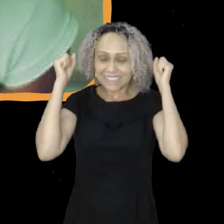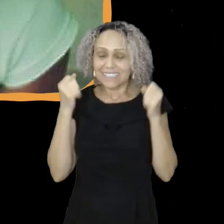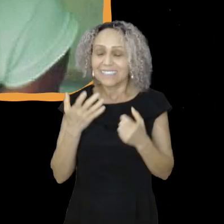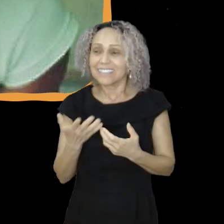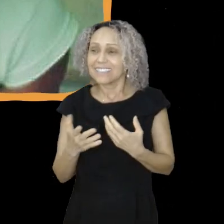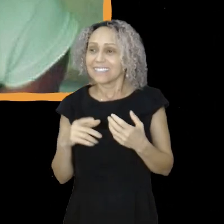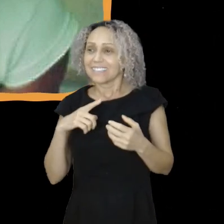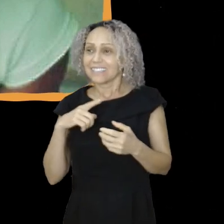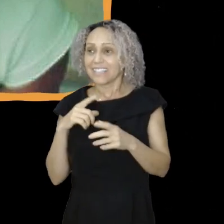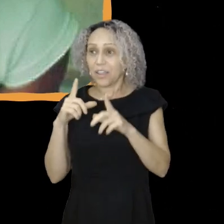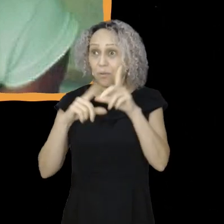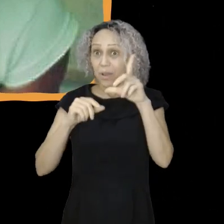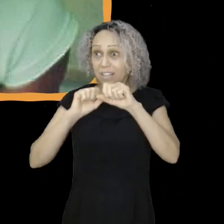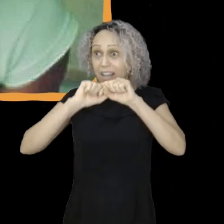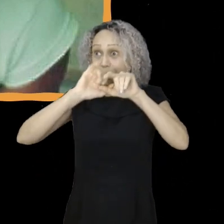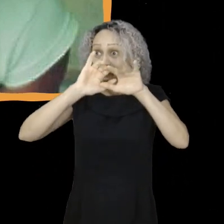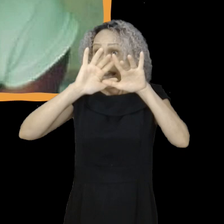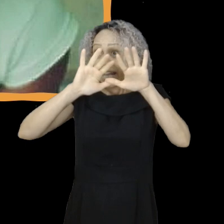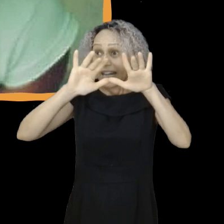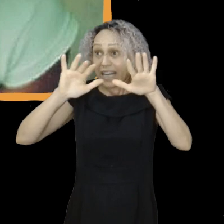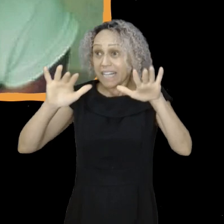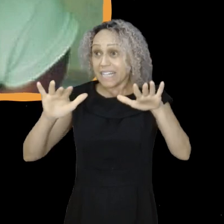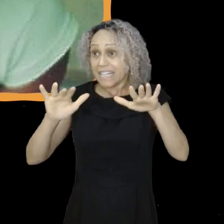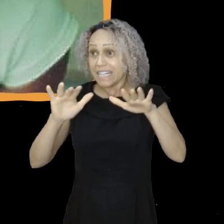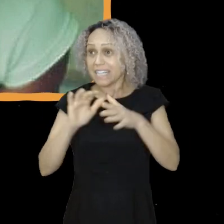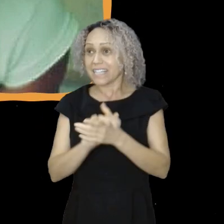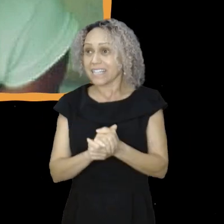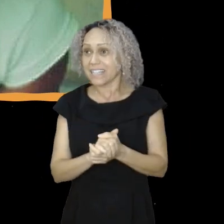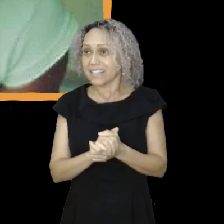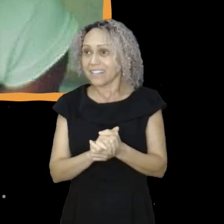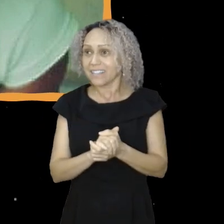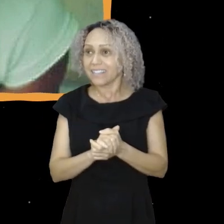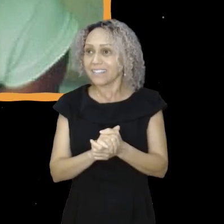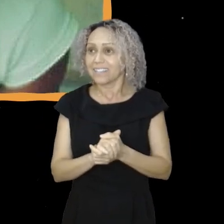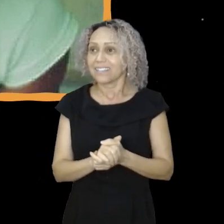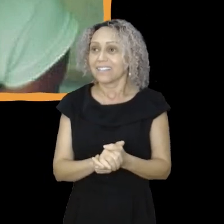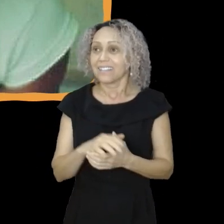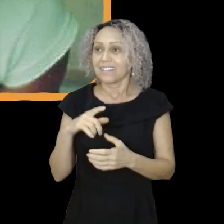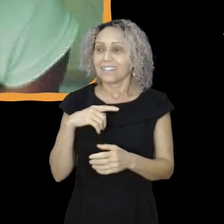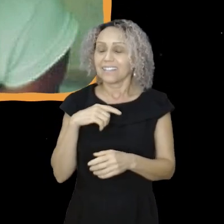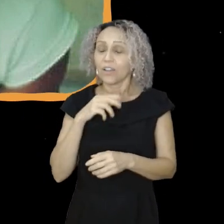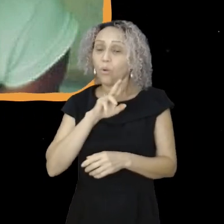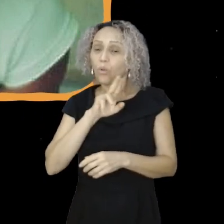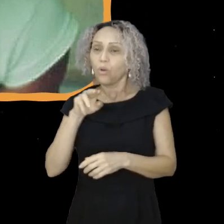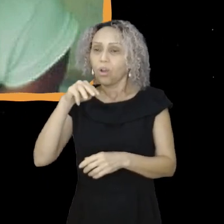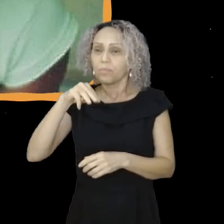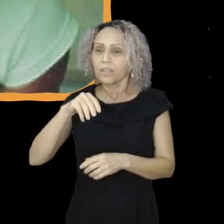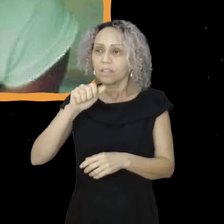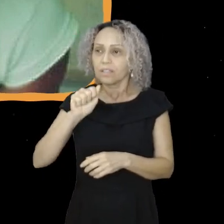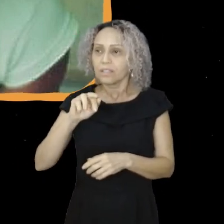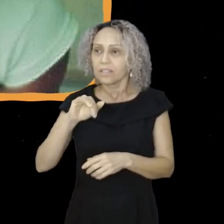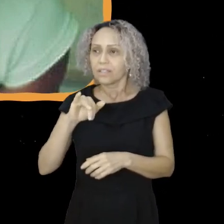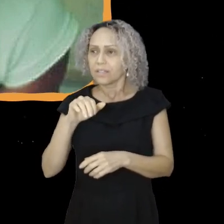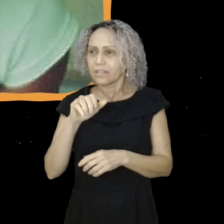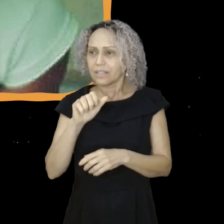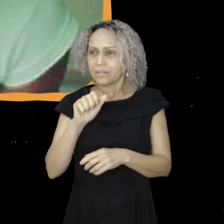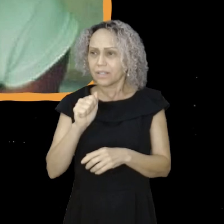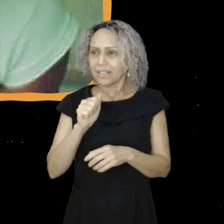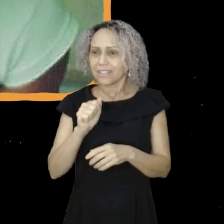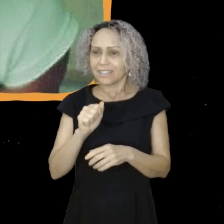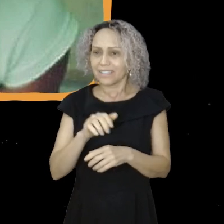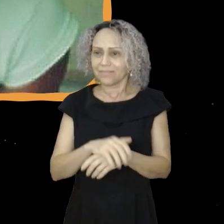bem grande. Foi numa carreata, tem várias fotos desse dia. Tava eu e meu irmão mais velho, todos bem. Meu irmão tava com uma faixa